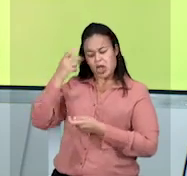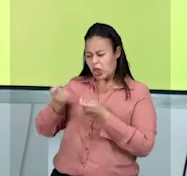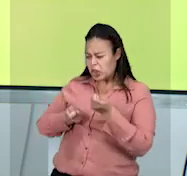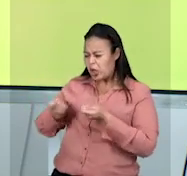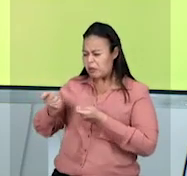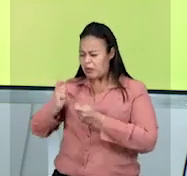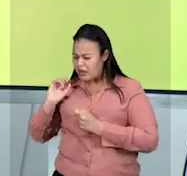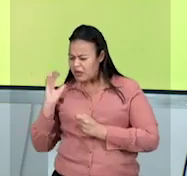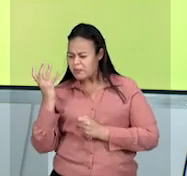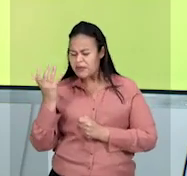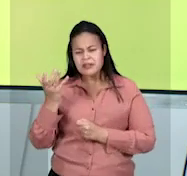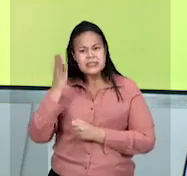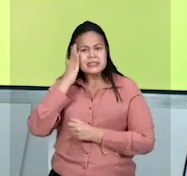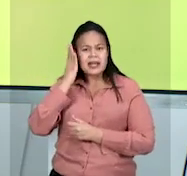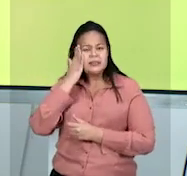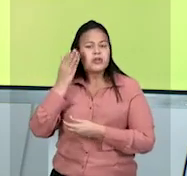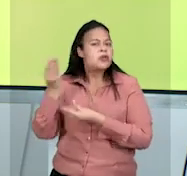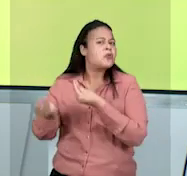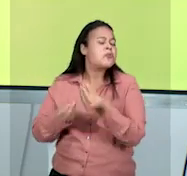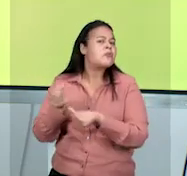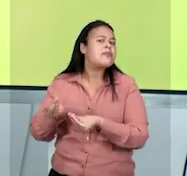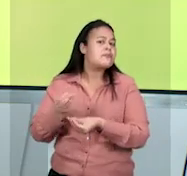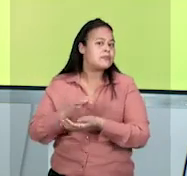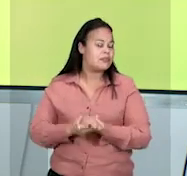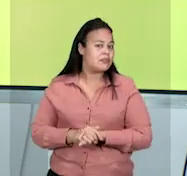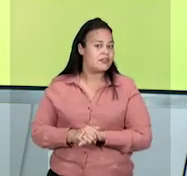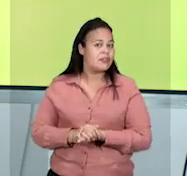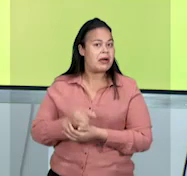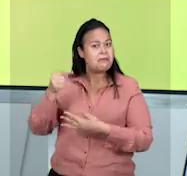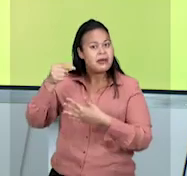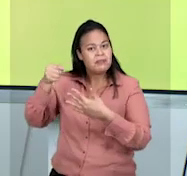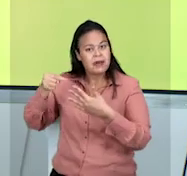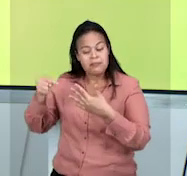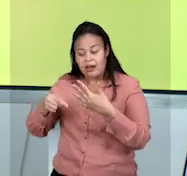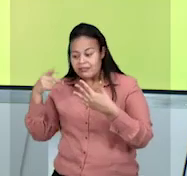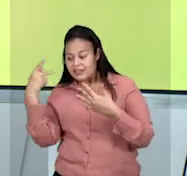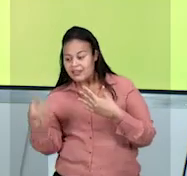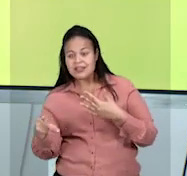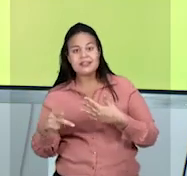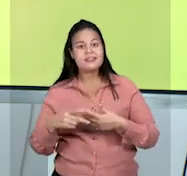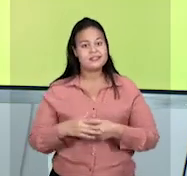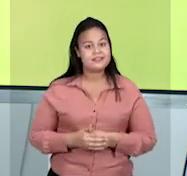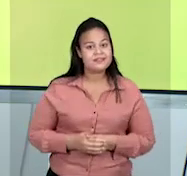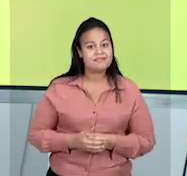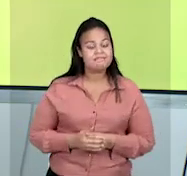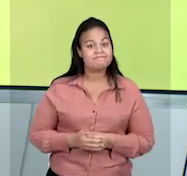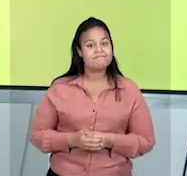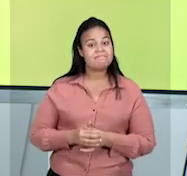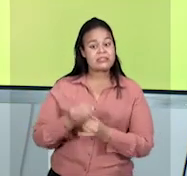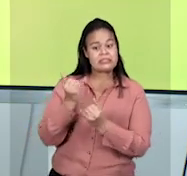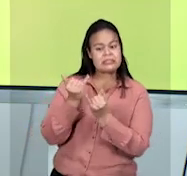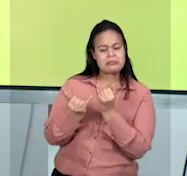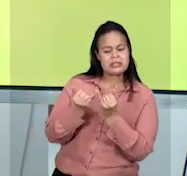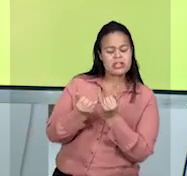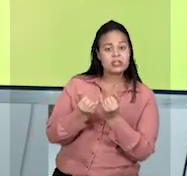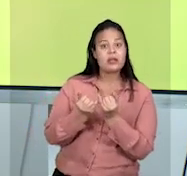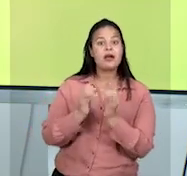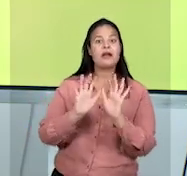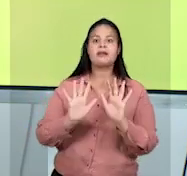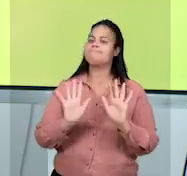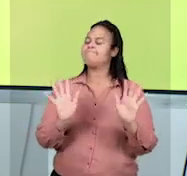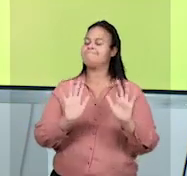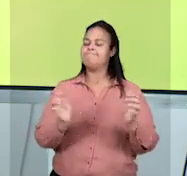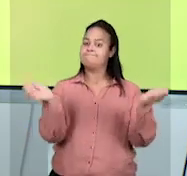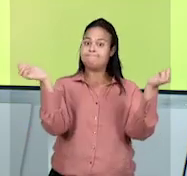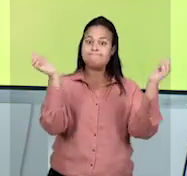natureza, como entender as suas atitudes semelhantes ou melhor, piores do que